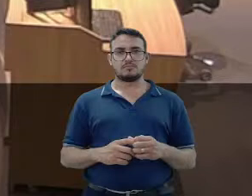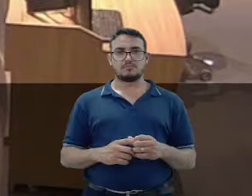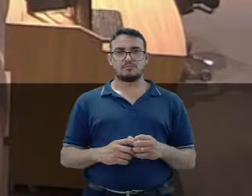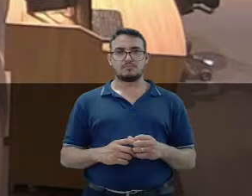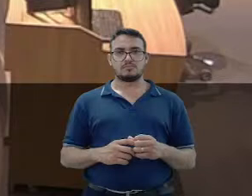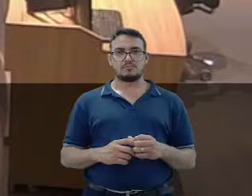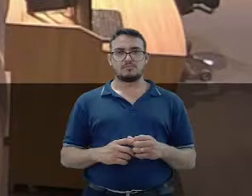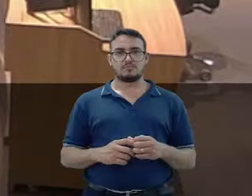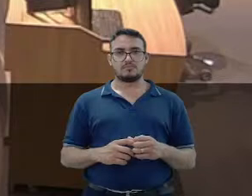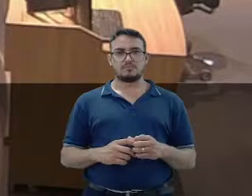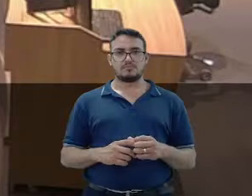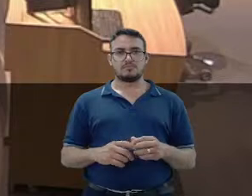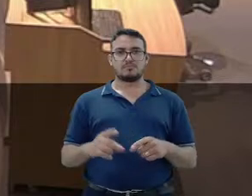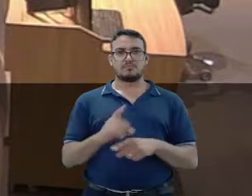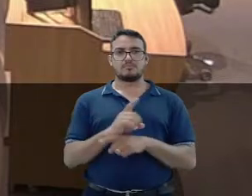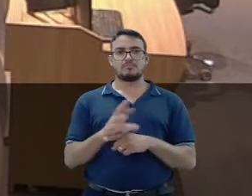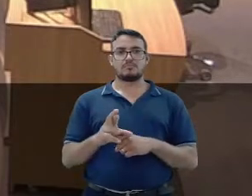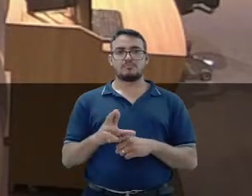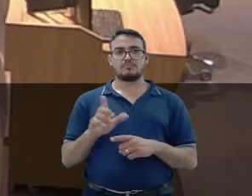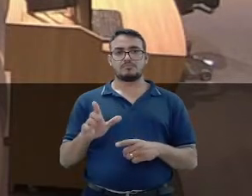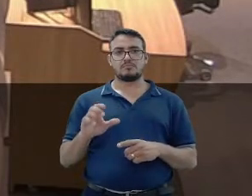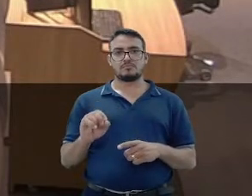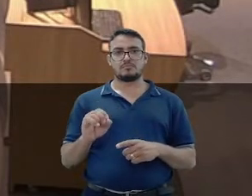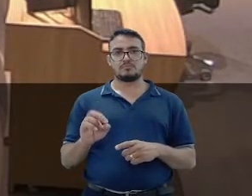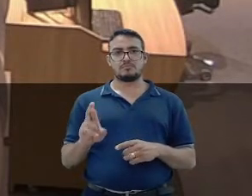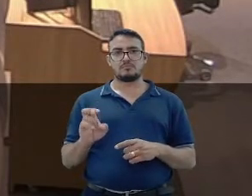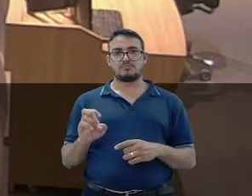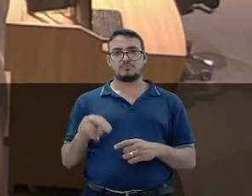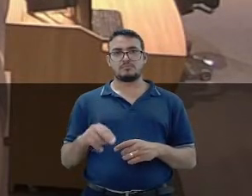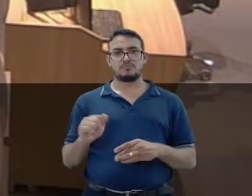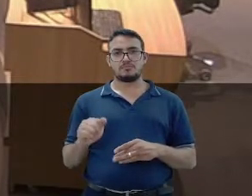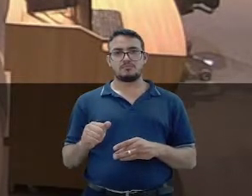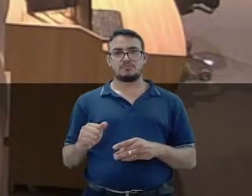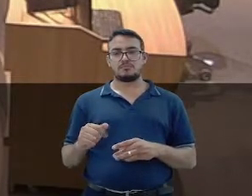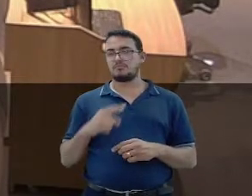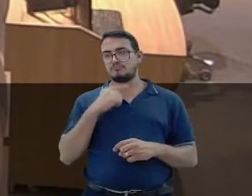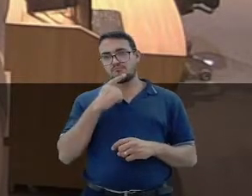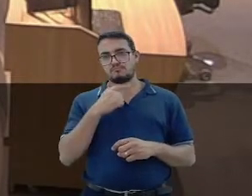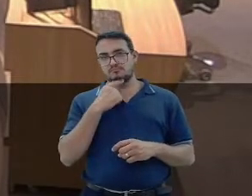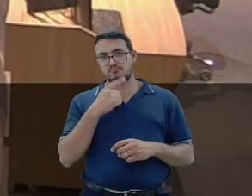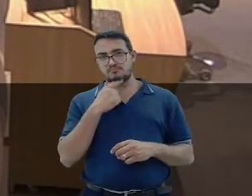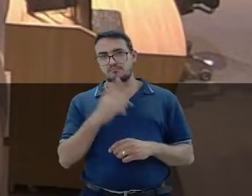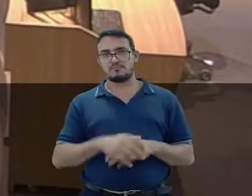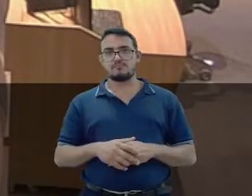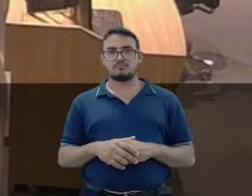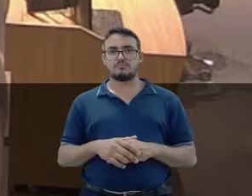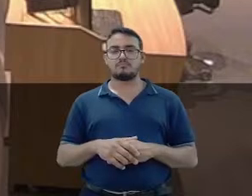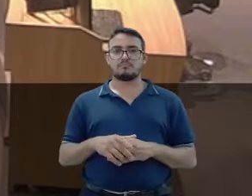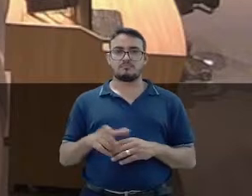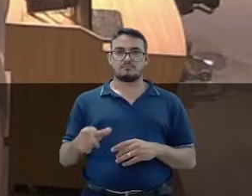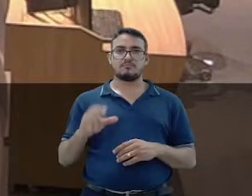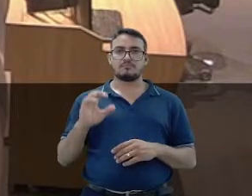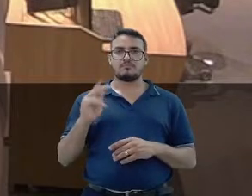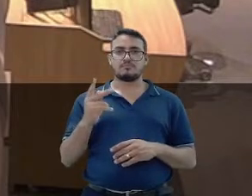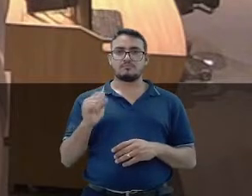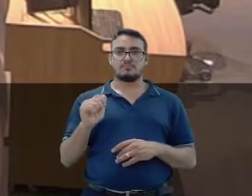Obrigado. A doutora Lorena ela não conseguiu aqui o contato, mas ela fez o contato pelo chat e ela está